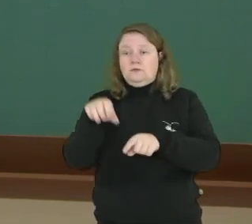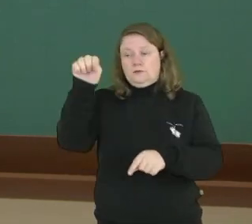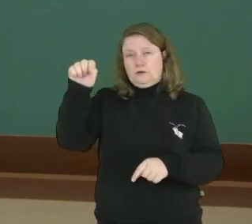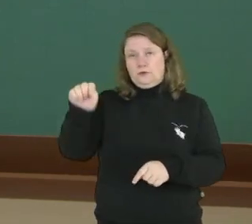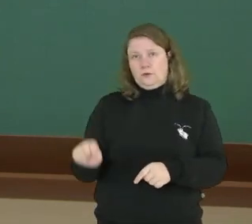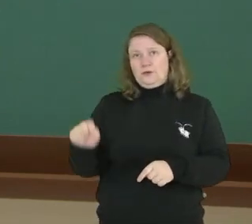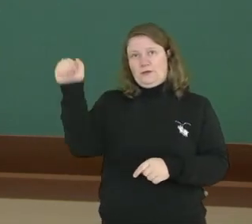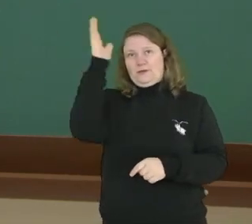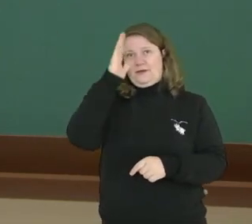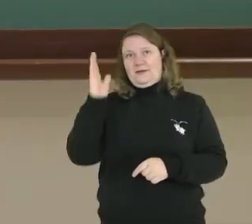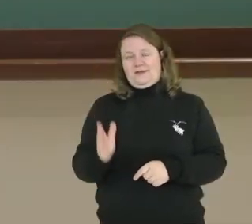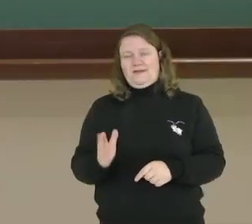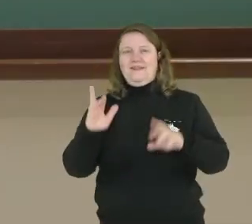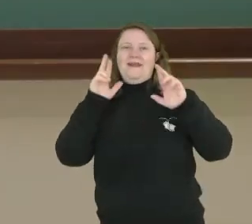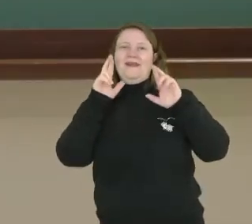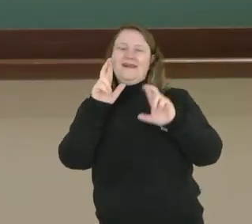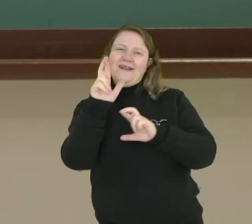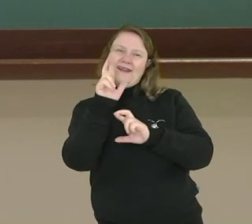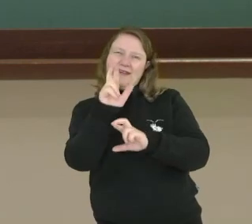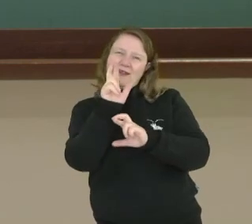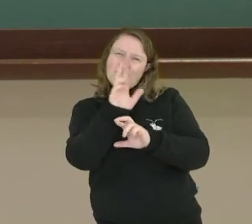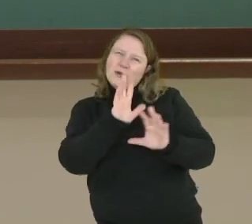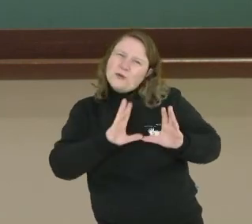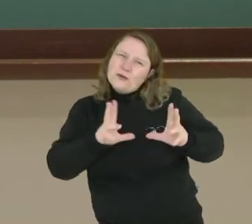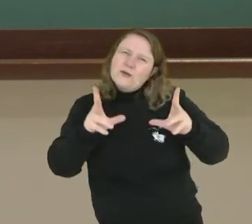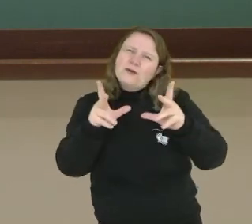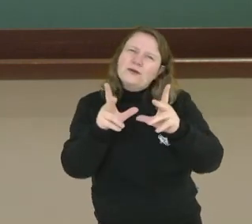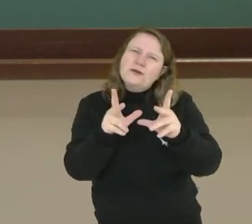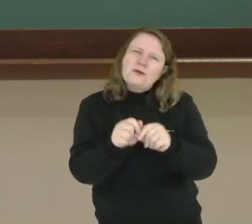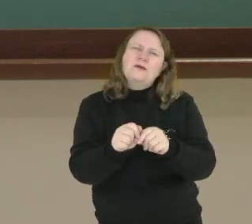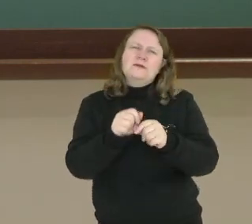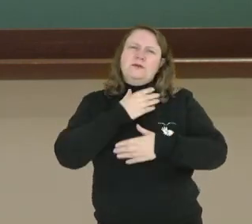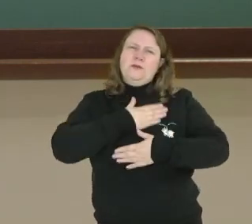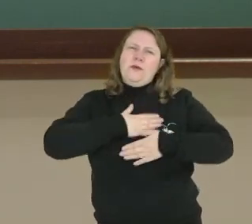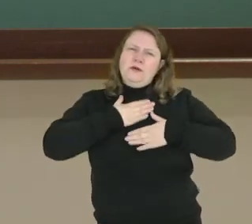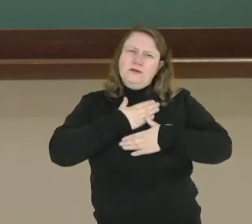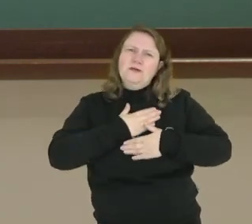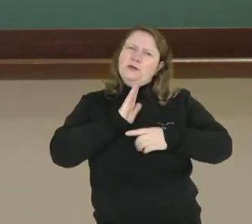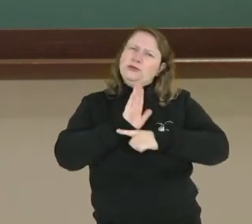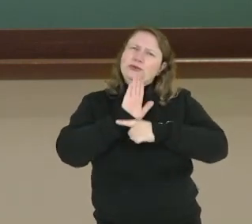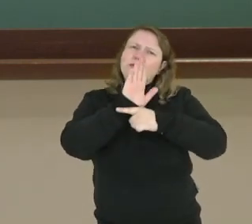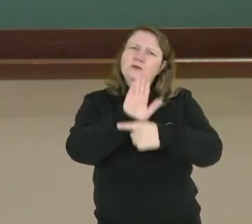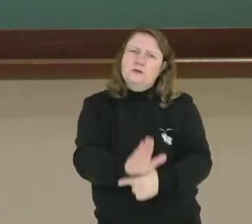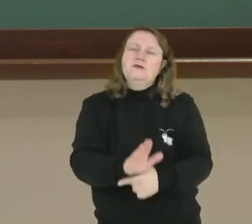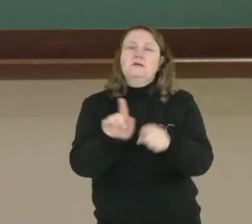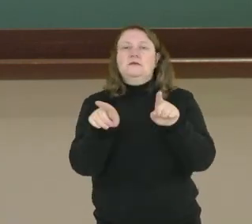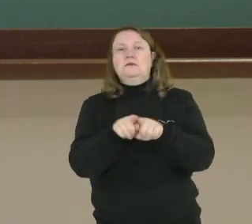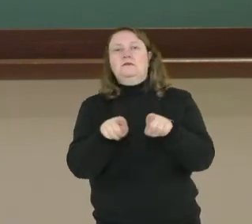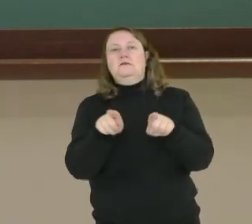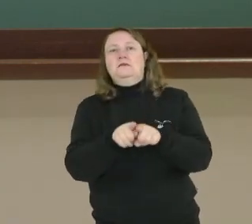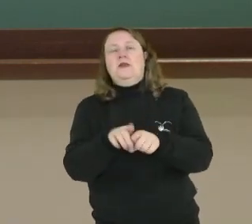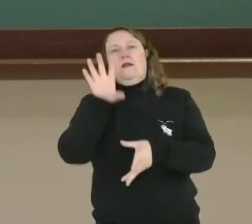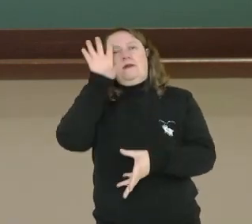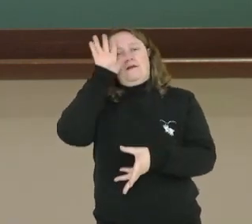do Brasil. Espero ter contribuído na aula de hoje com vocês, que vocês tenham entendido um pouco mais sobre a